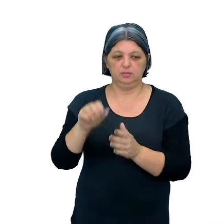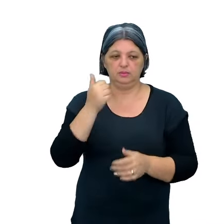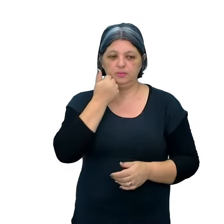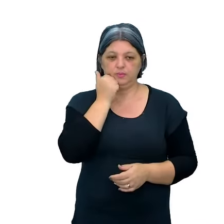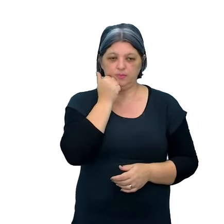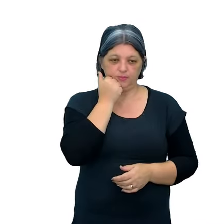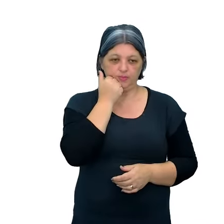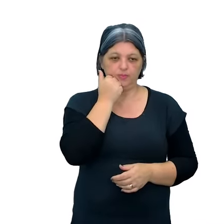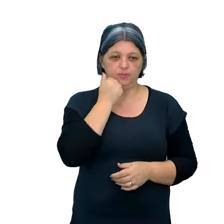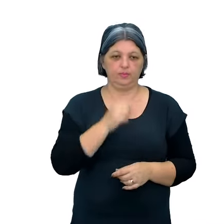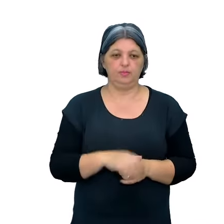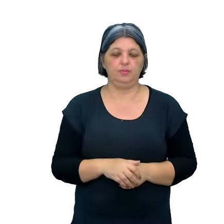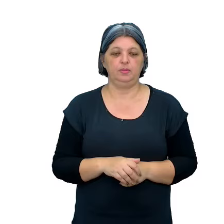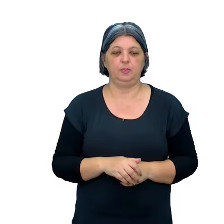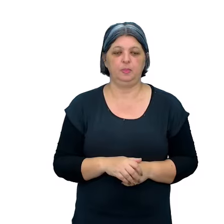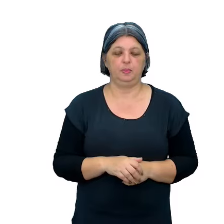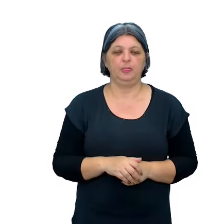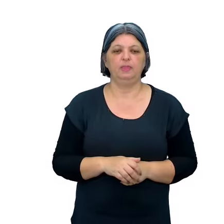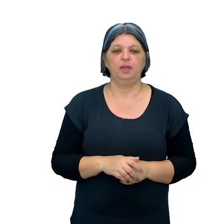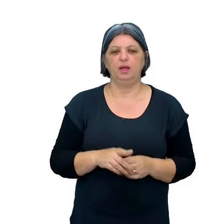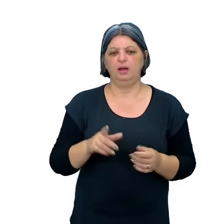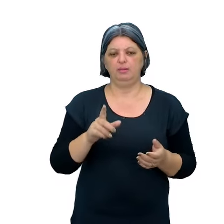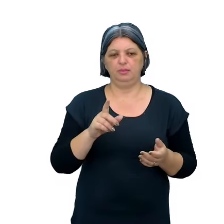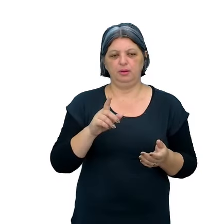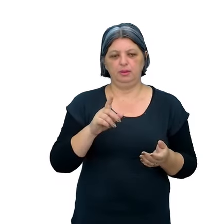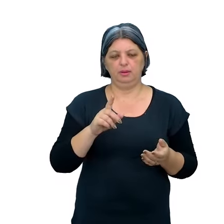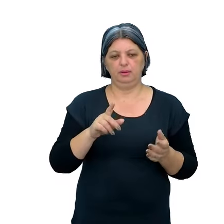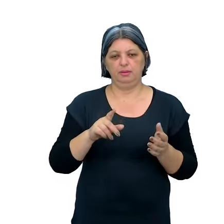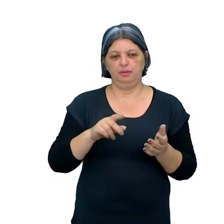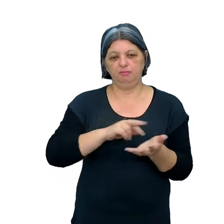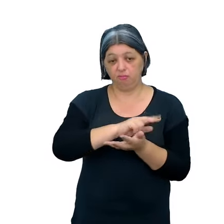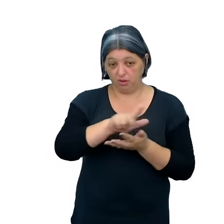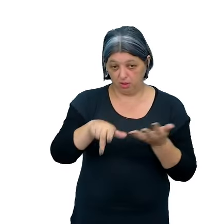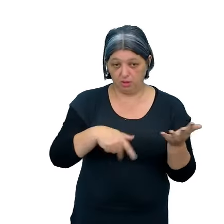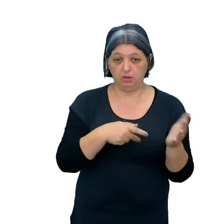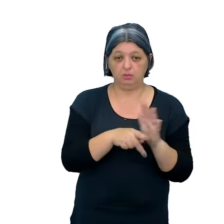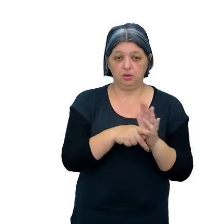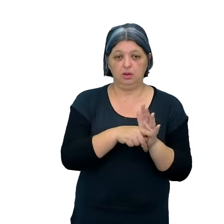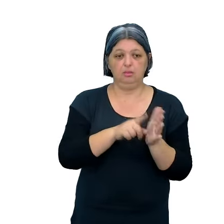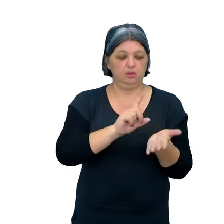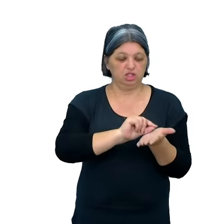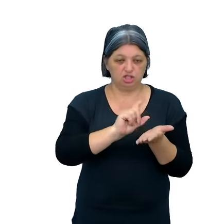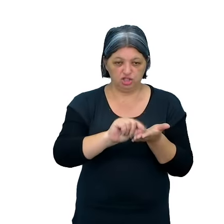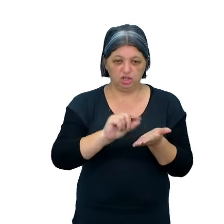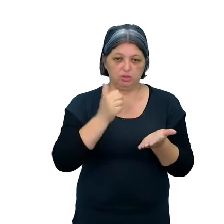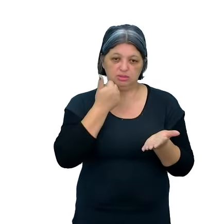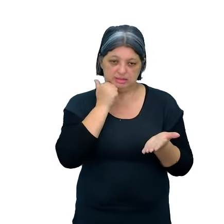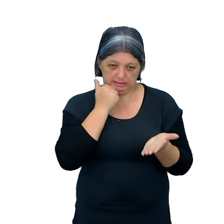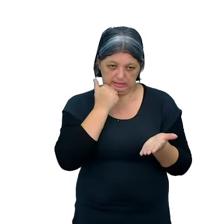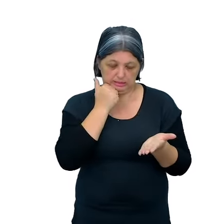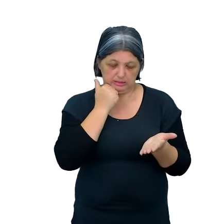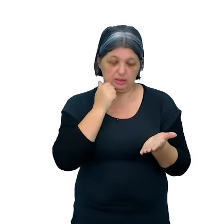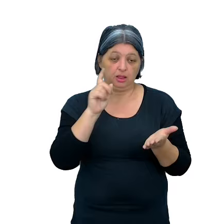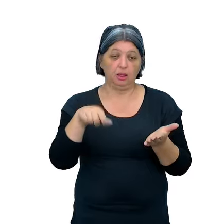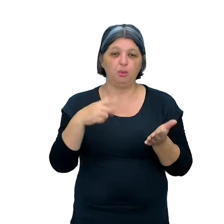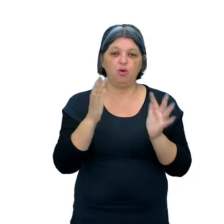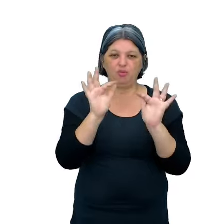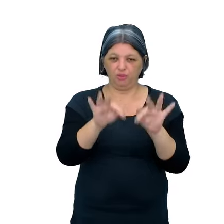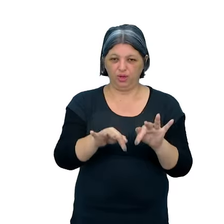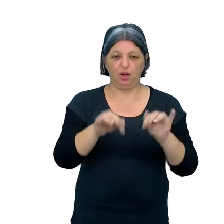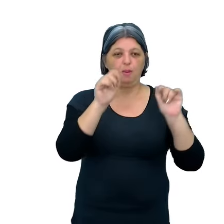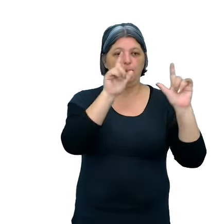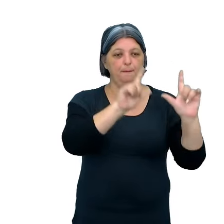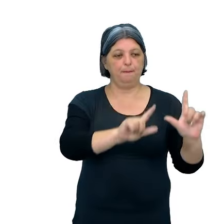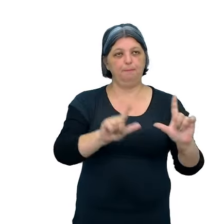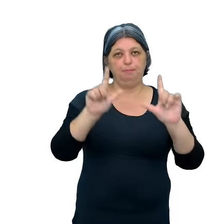série de artigos, né, que falam sobre questões científicas, e no final haverá um cartaz